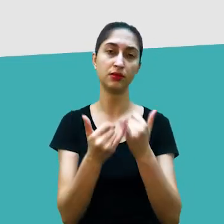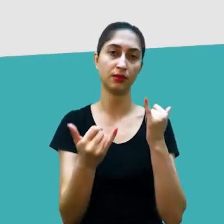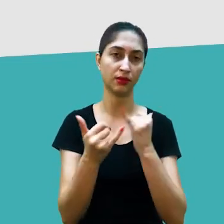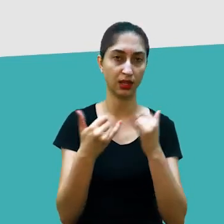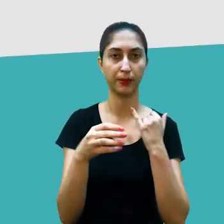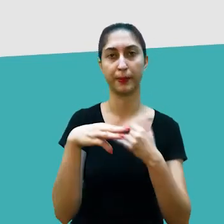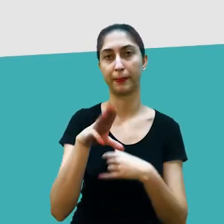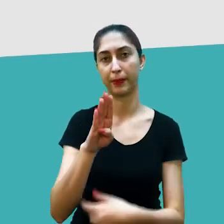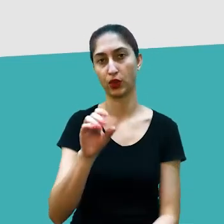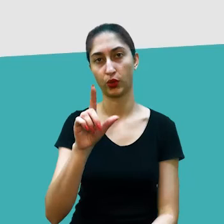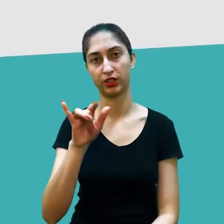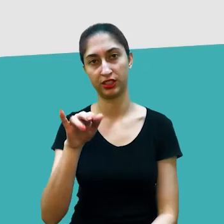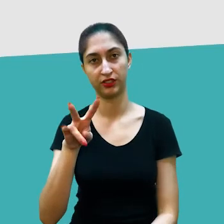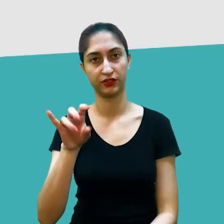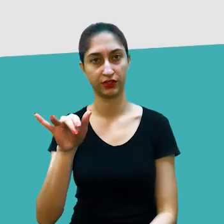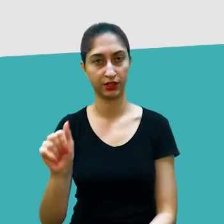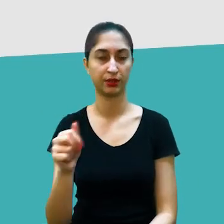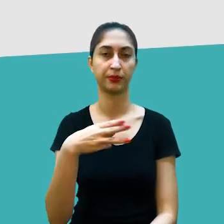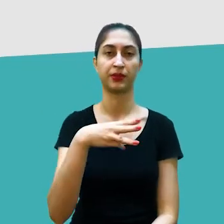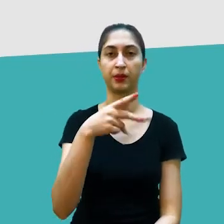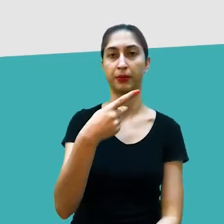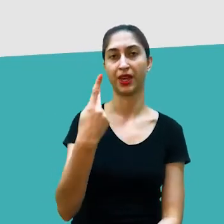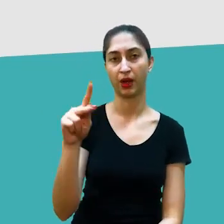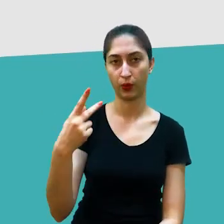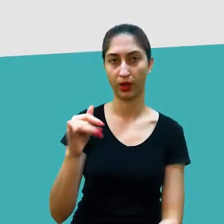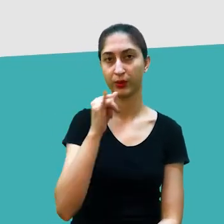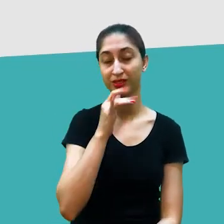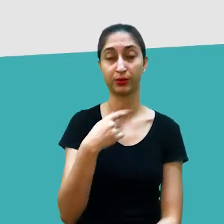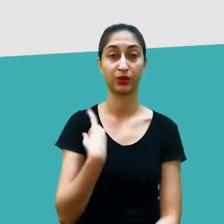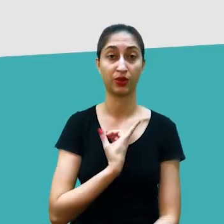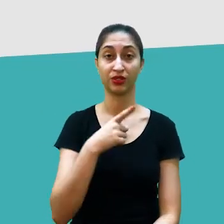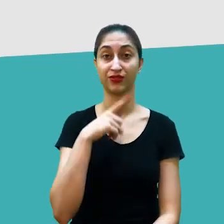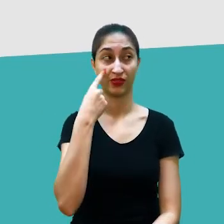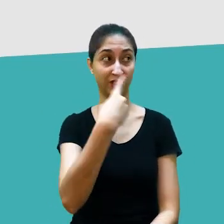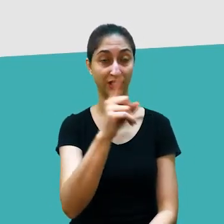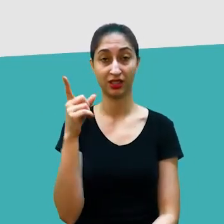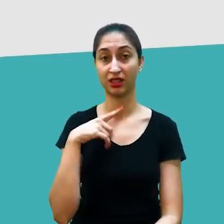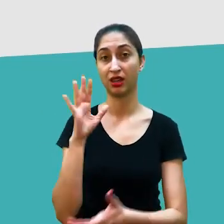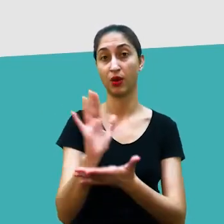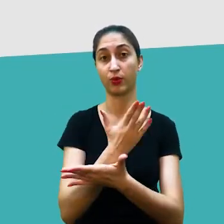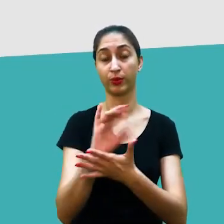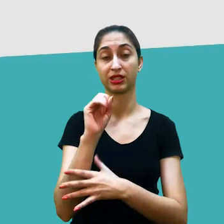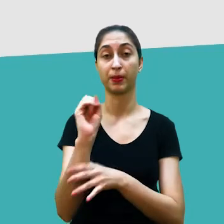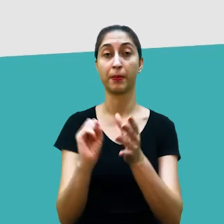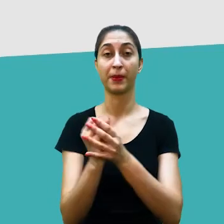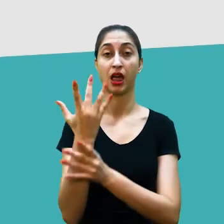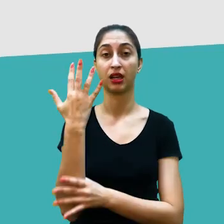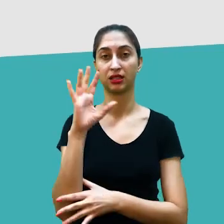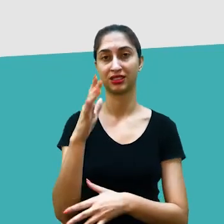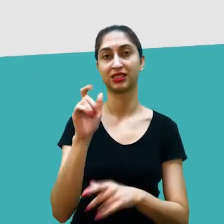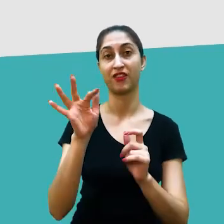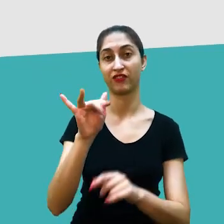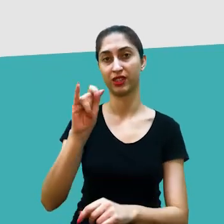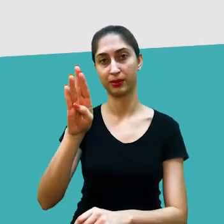com a Bolívia, em algumas fibras, algumas tramas, algumas palmeiras. Então isso, dentro de um estudo, essas fibras podem se